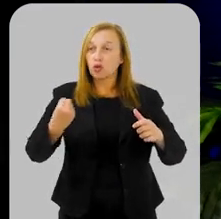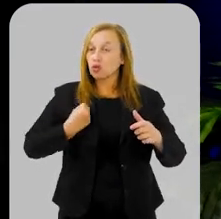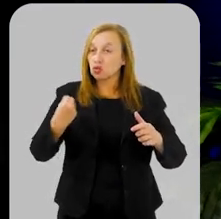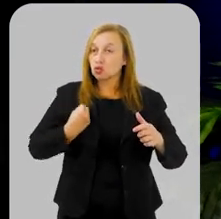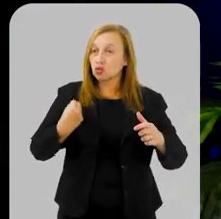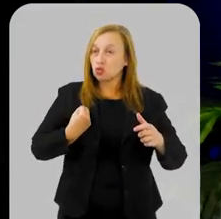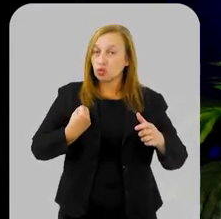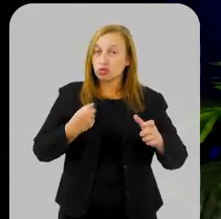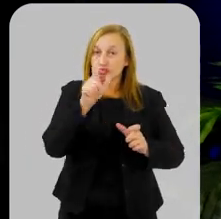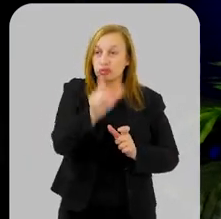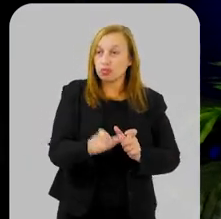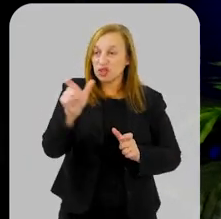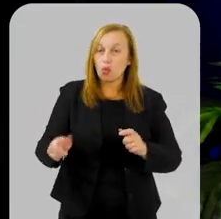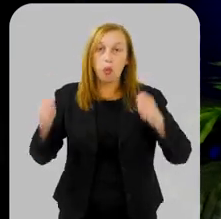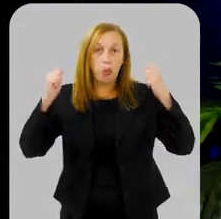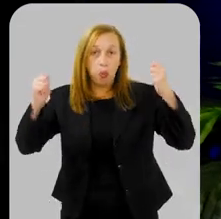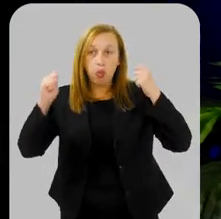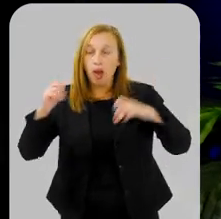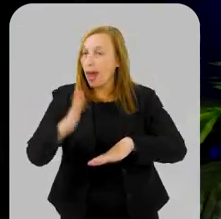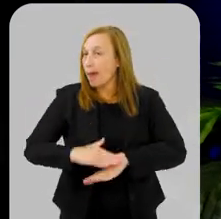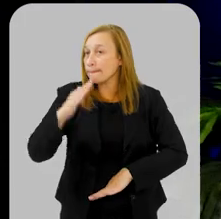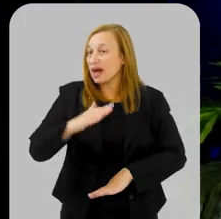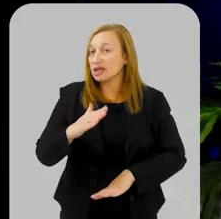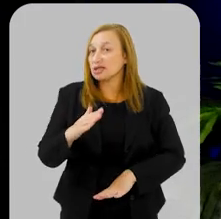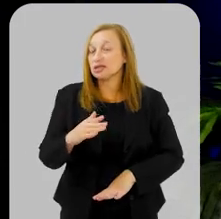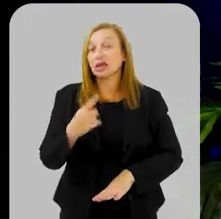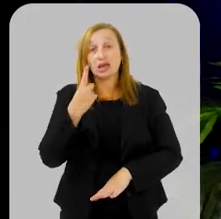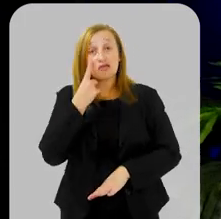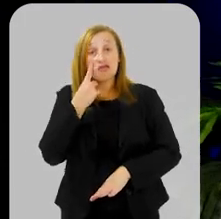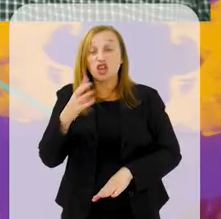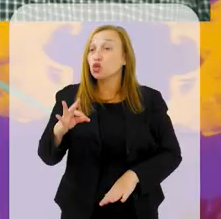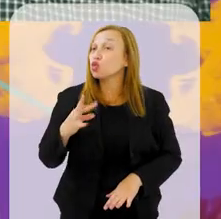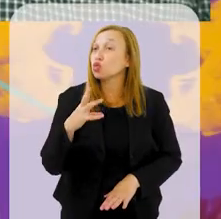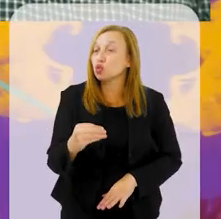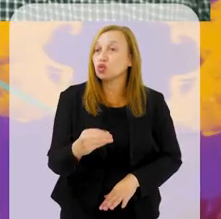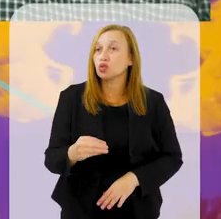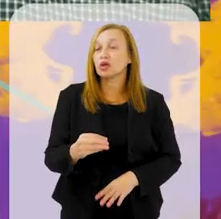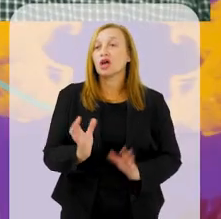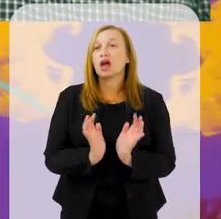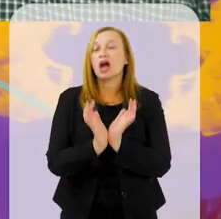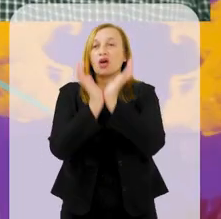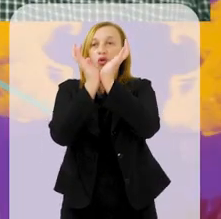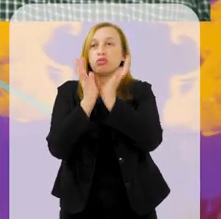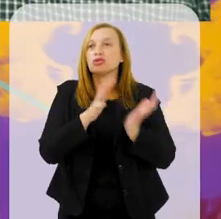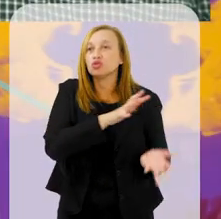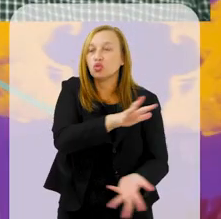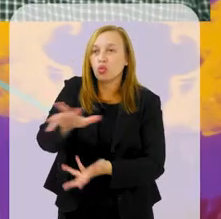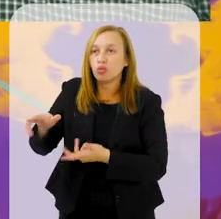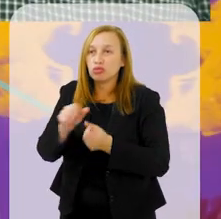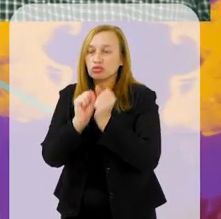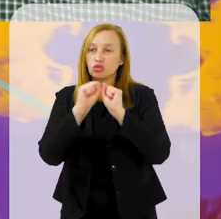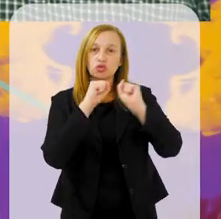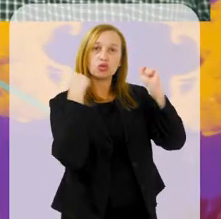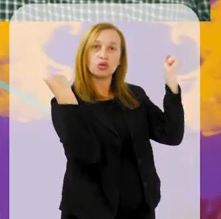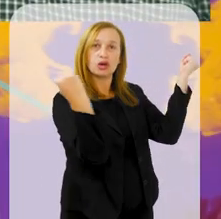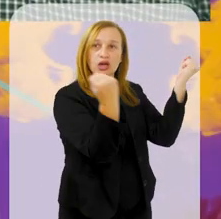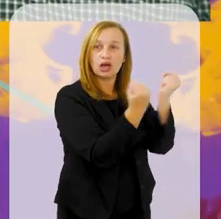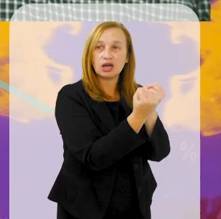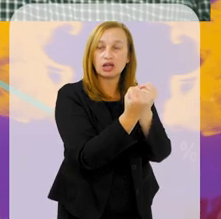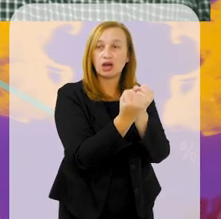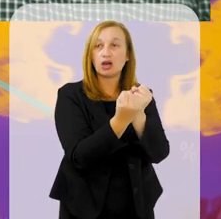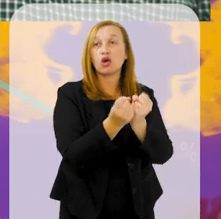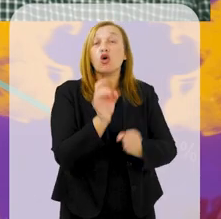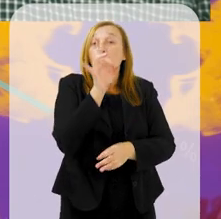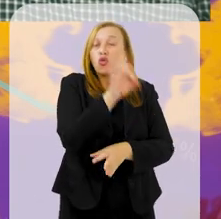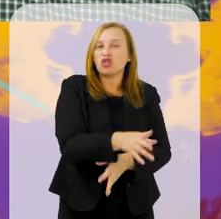o volume de torcedores é maior. A gente tem que contar com isso. A Copa do Mundo no Maracanã, a